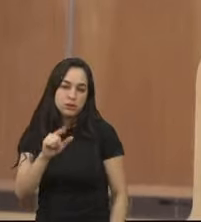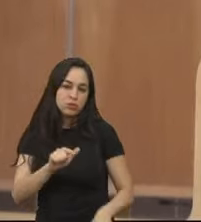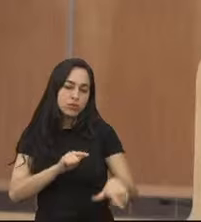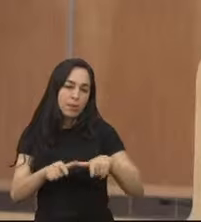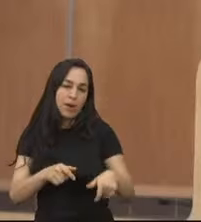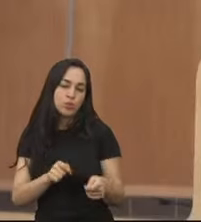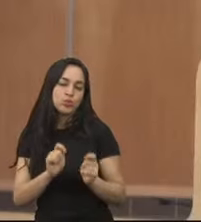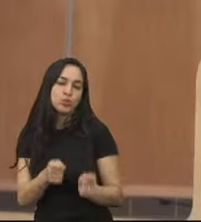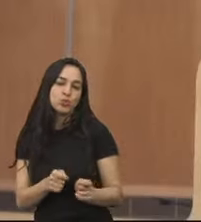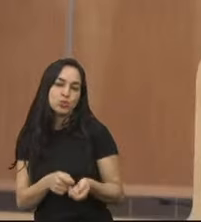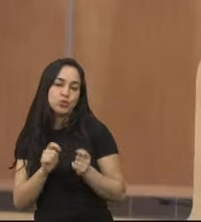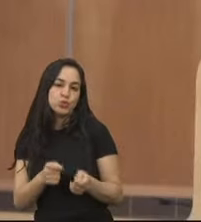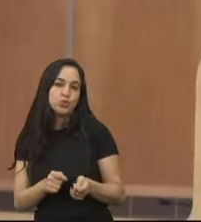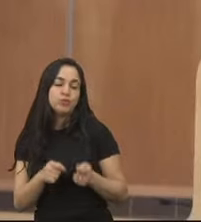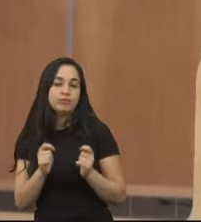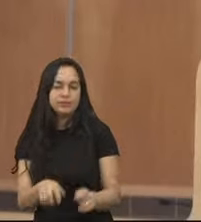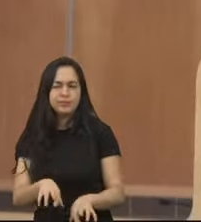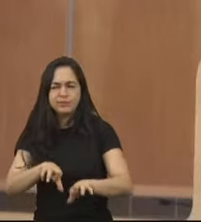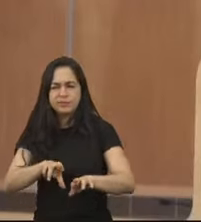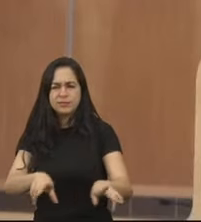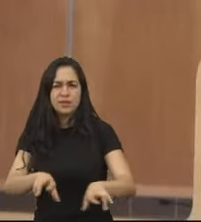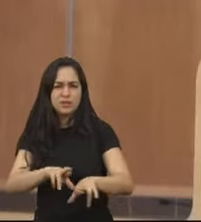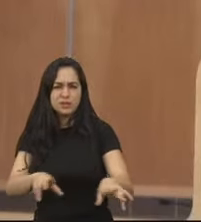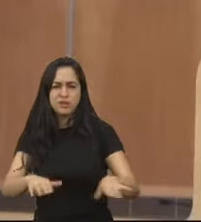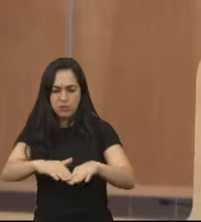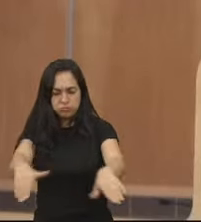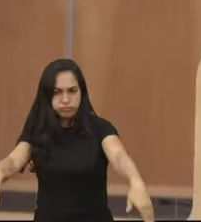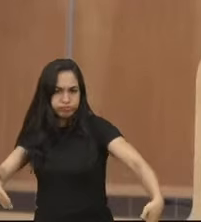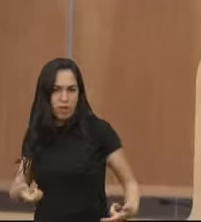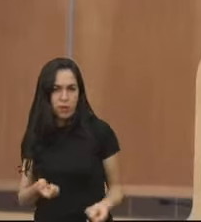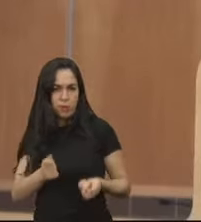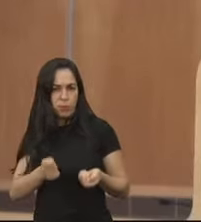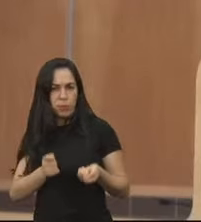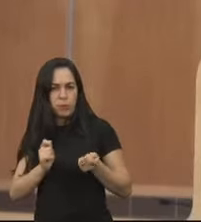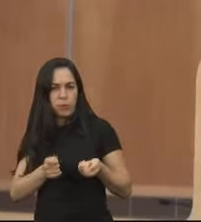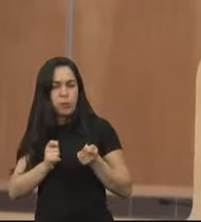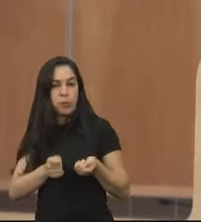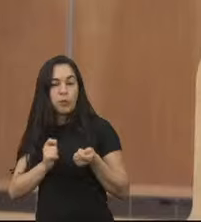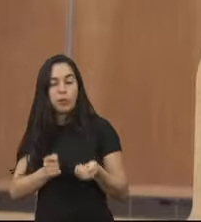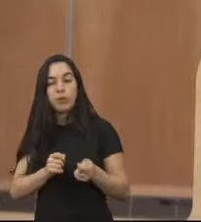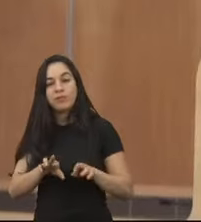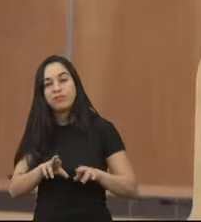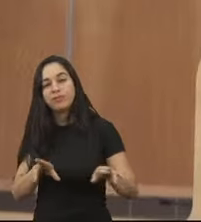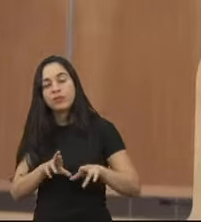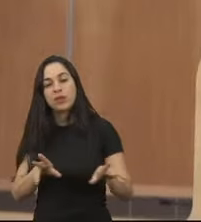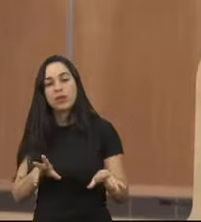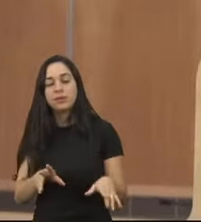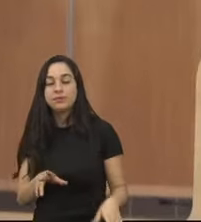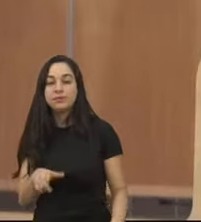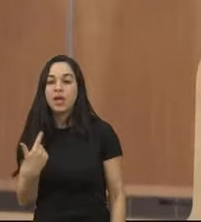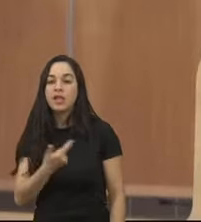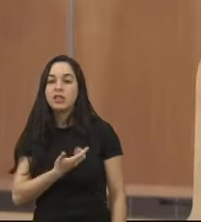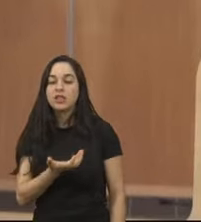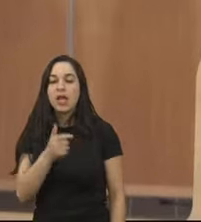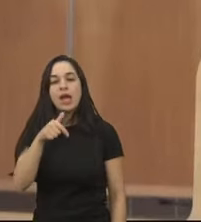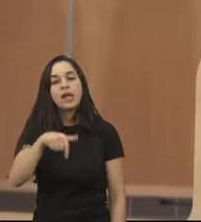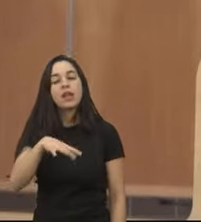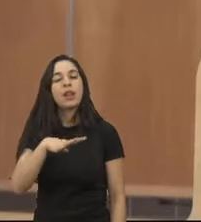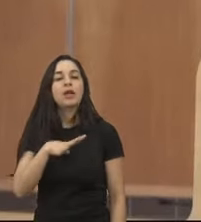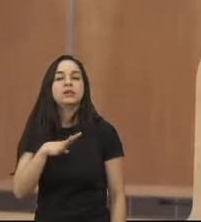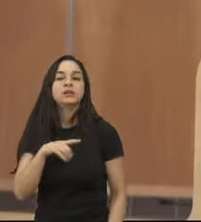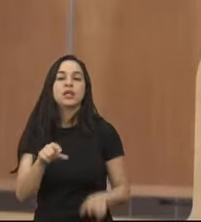charrete. Tem diferença, né? O charreteiro e o carroceiro. São trabalhos que são diferentes. O que a gente quer na cidade regulamentar,